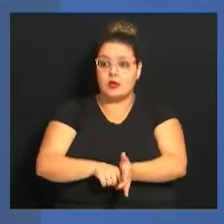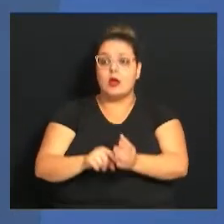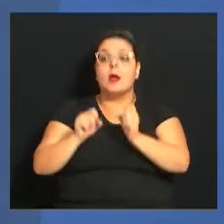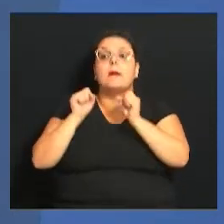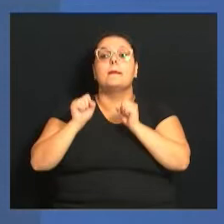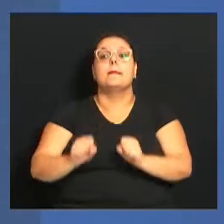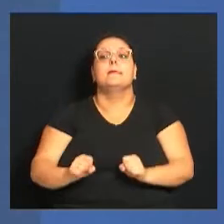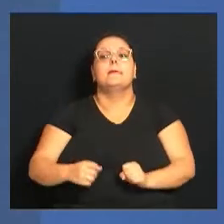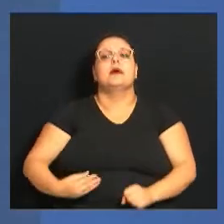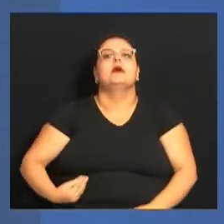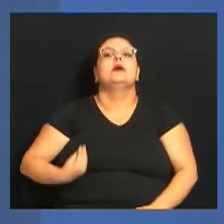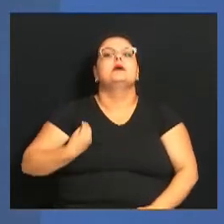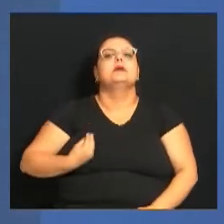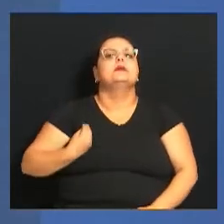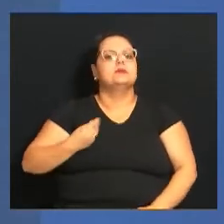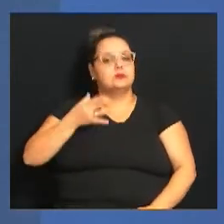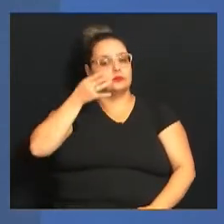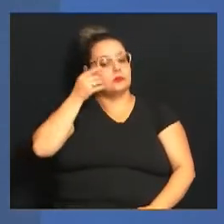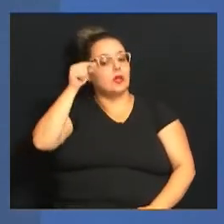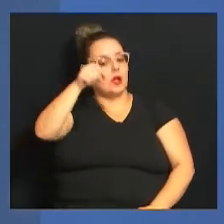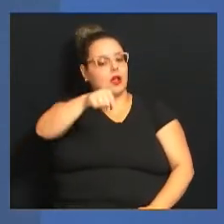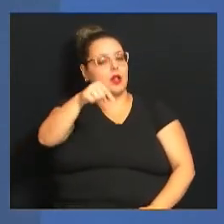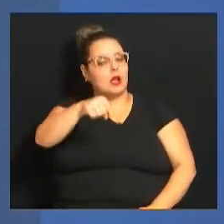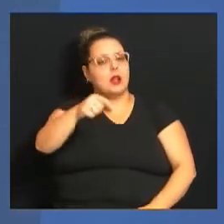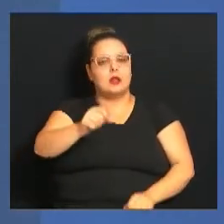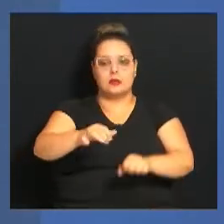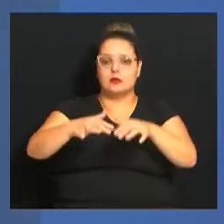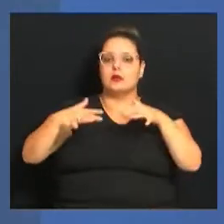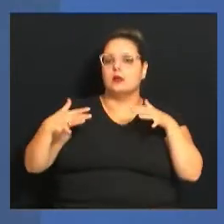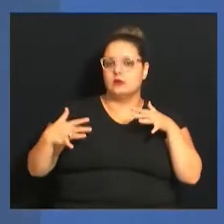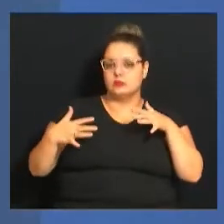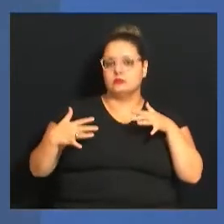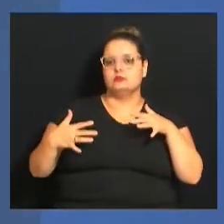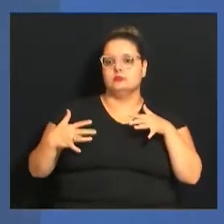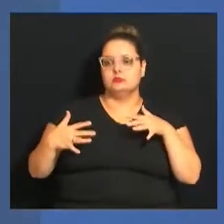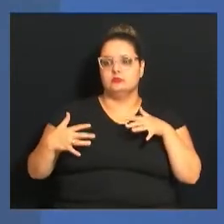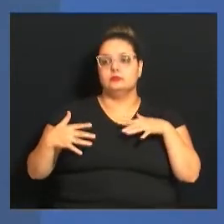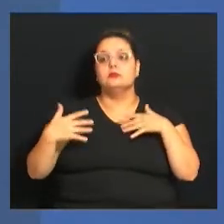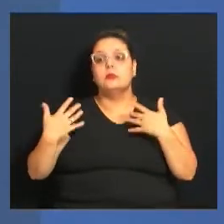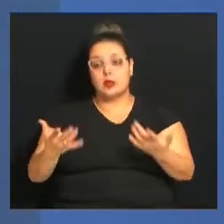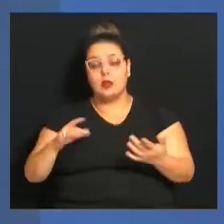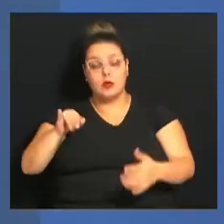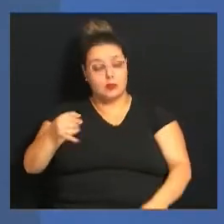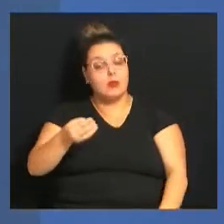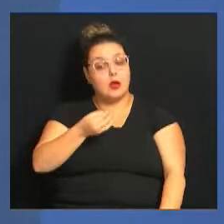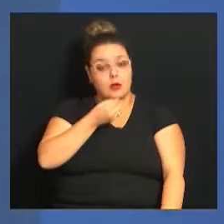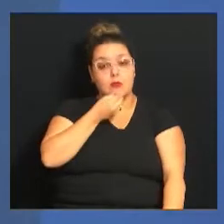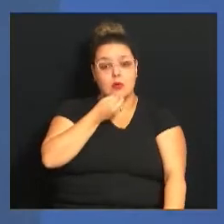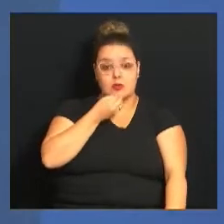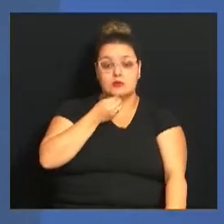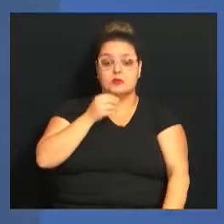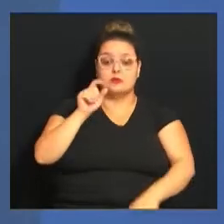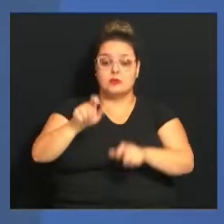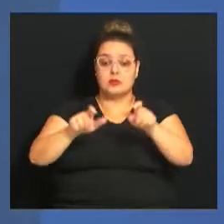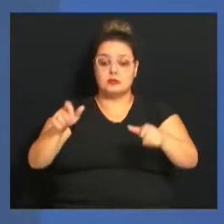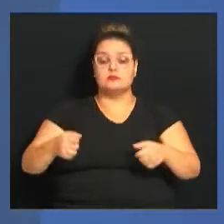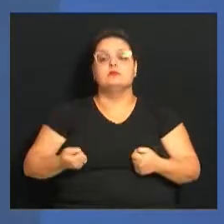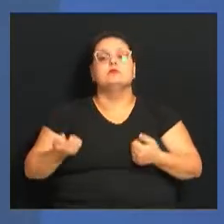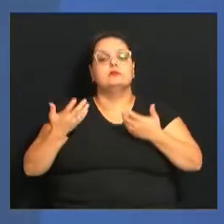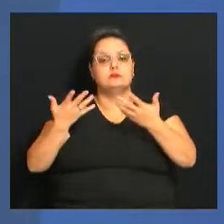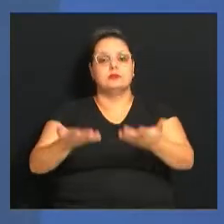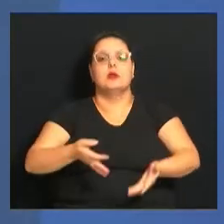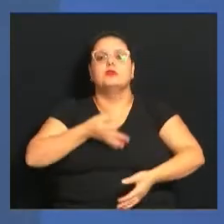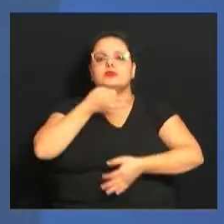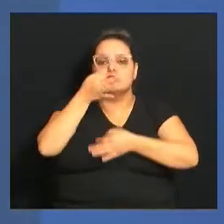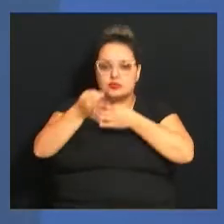estiver presencialmente na audiência pública lá na prefeitura. É uma oportunidade para as pessoas apresentarem sugestões